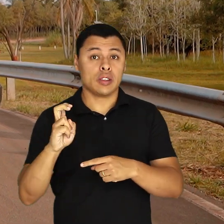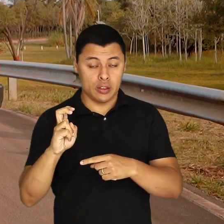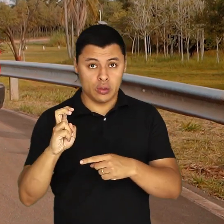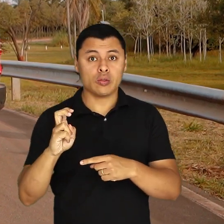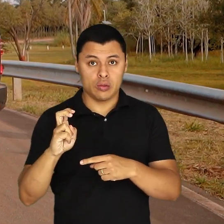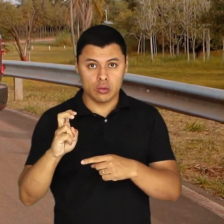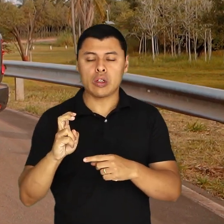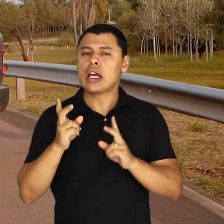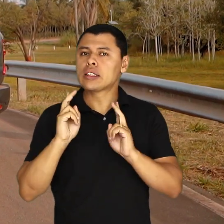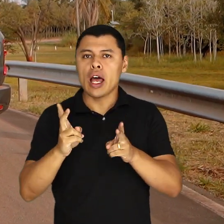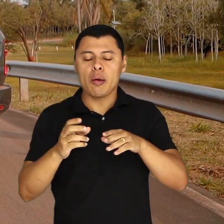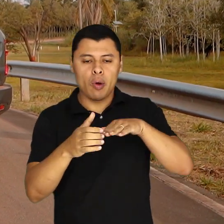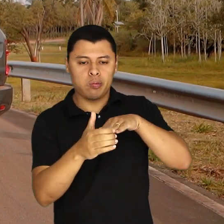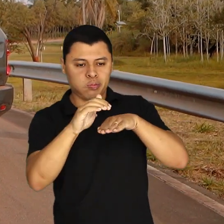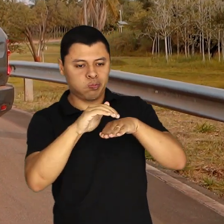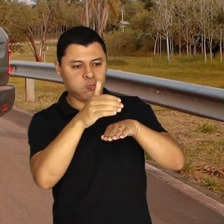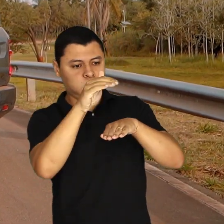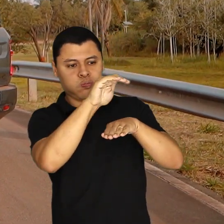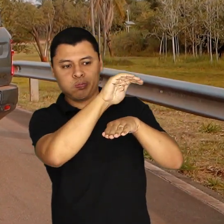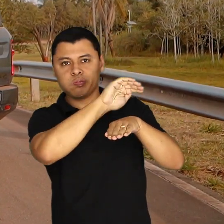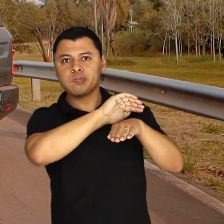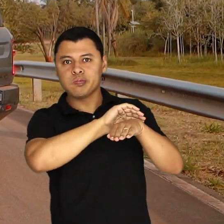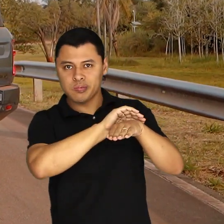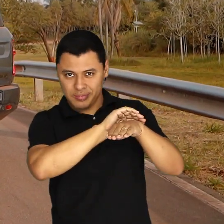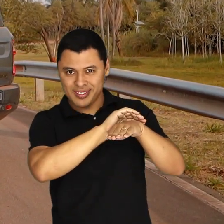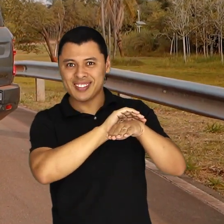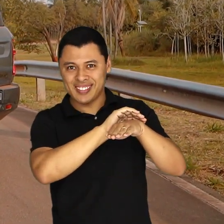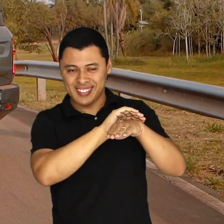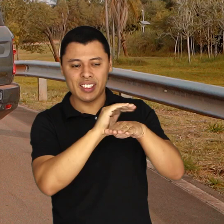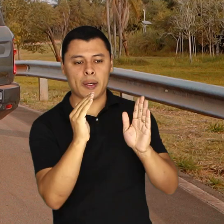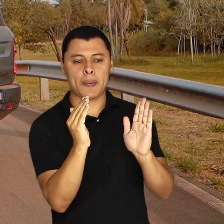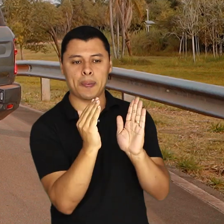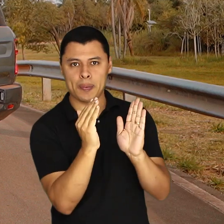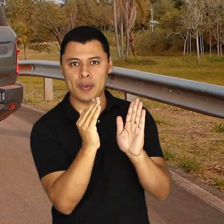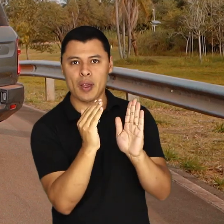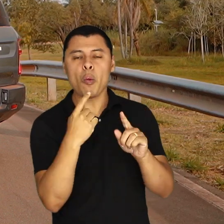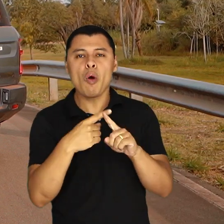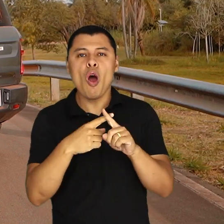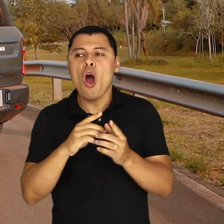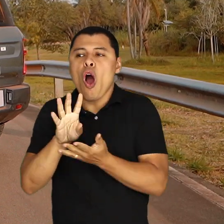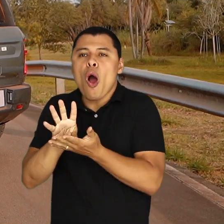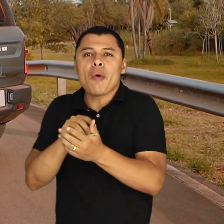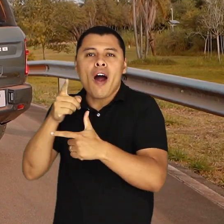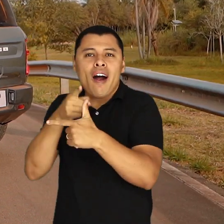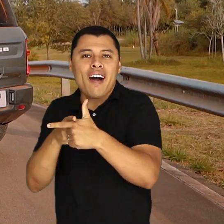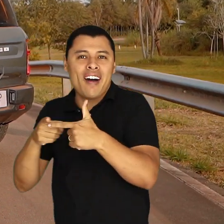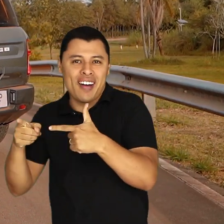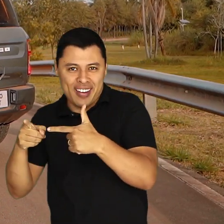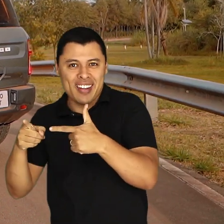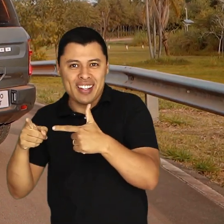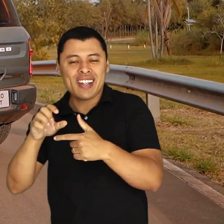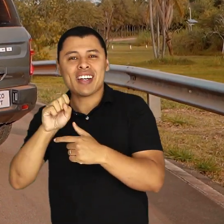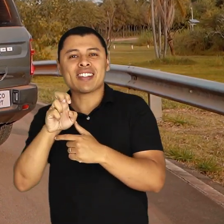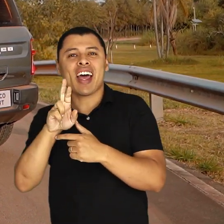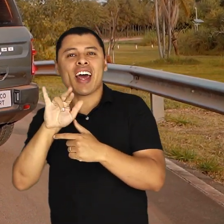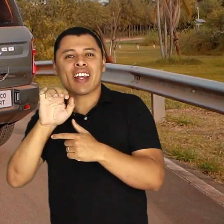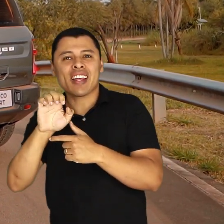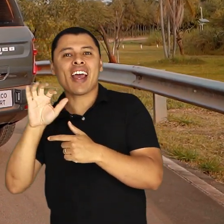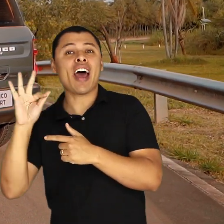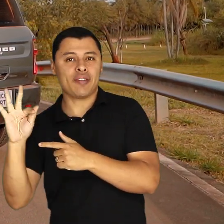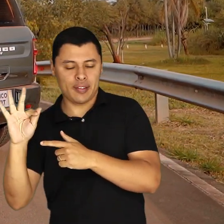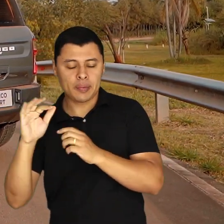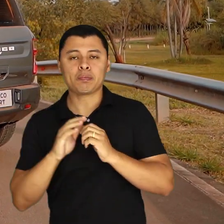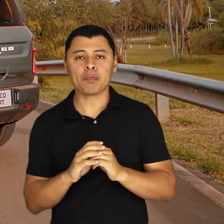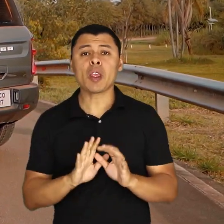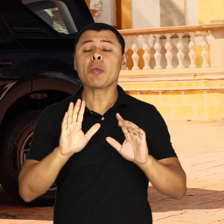V8 e estrutura do tipo chassi, do tipo escada, sempre baseados aí numa plataforma encurtada das picapes da série F. Agora, para a